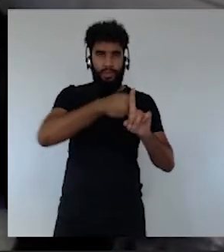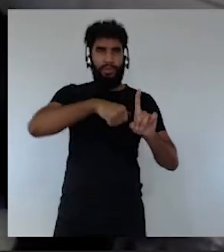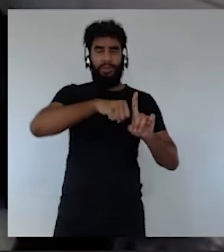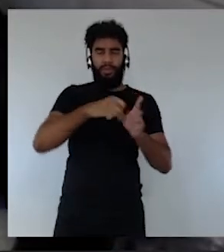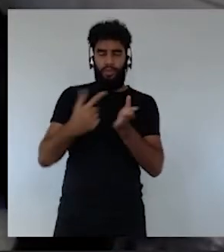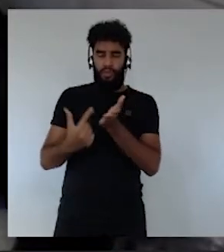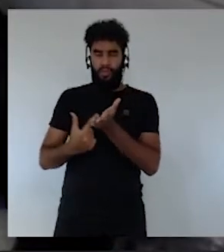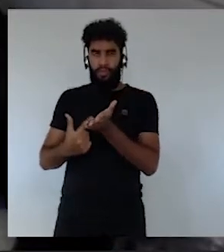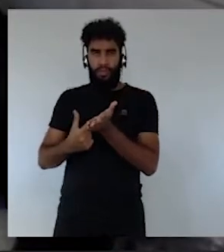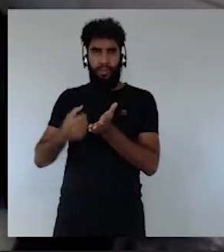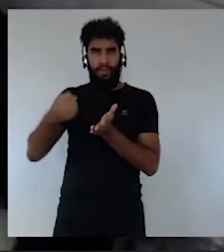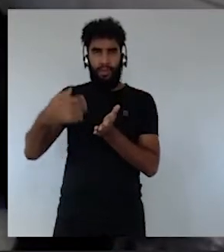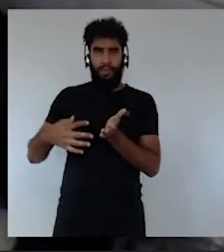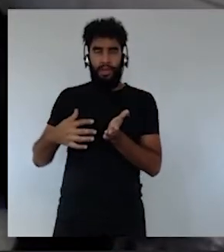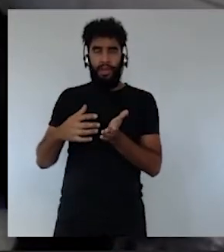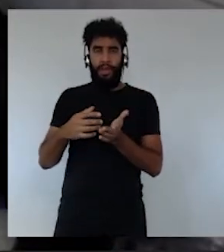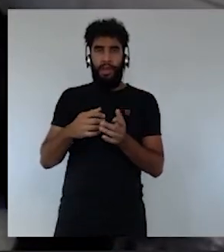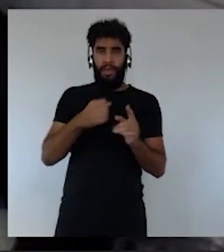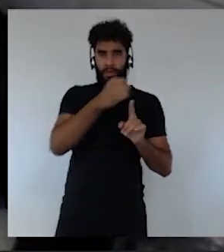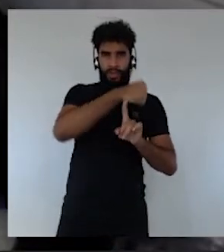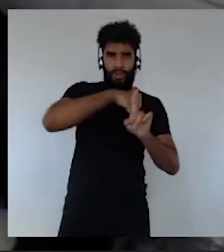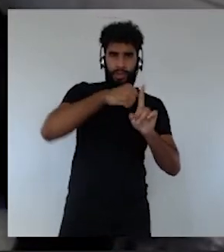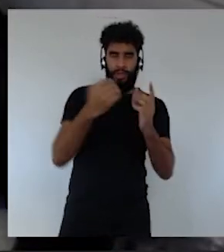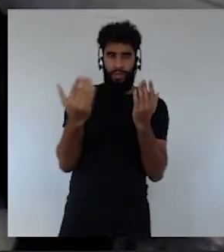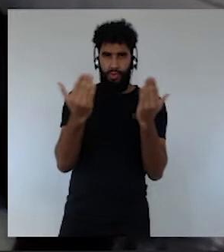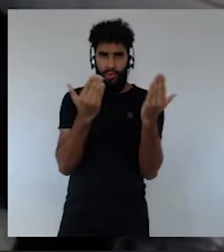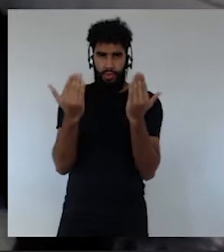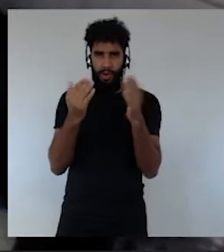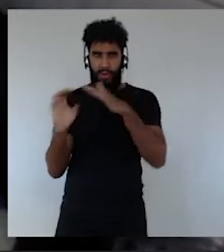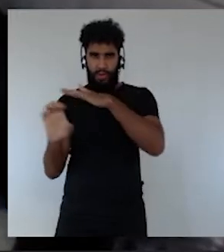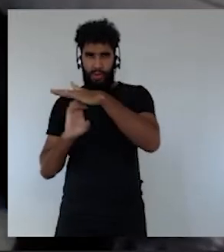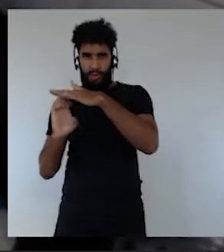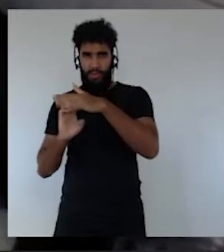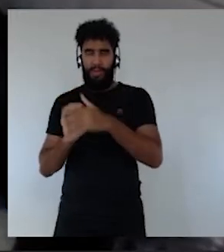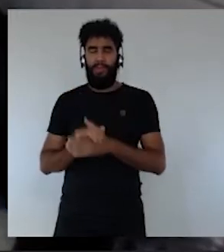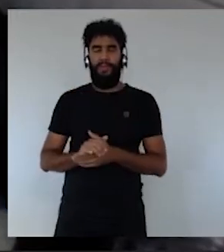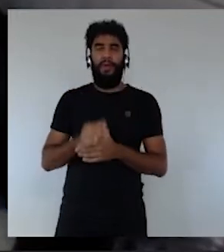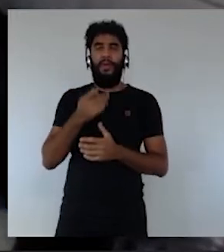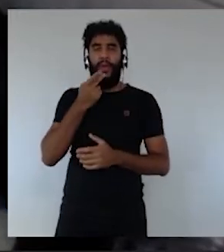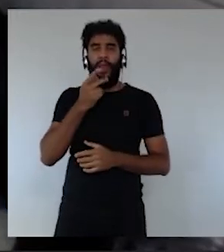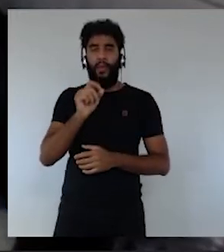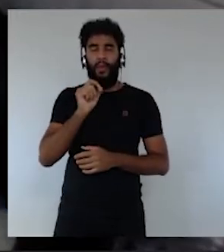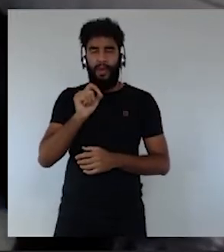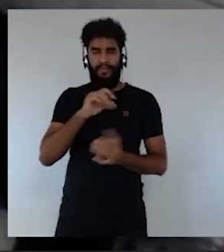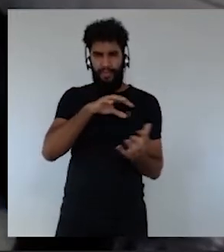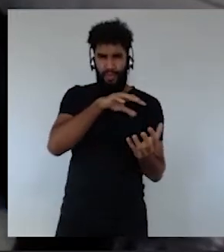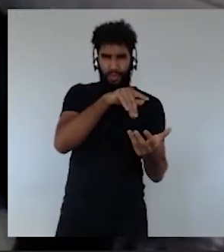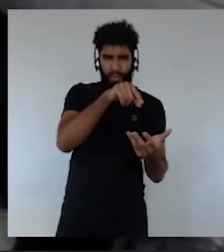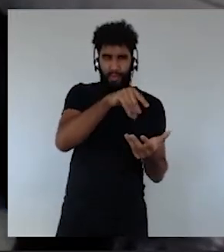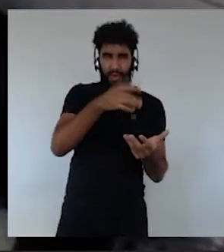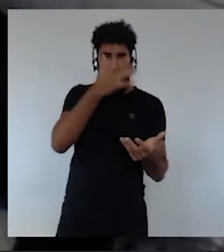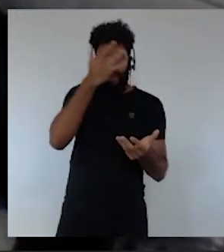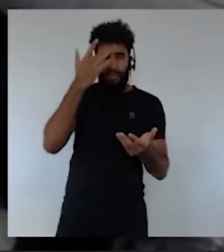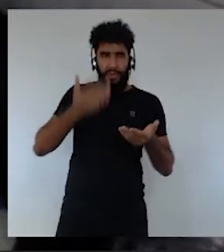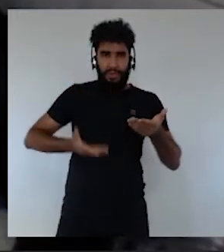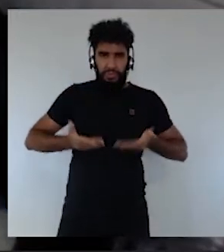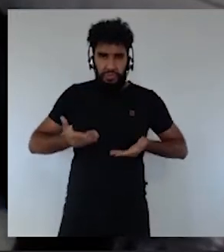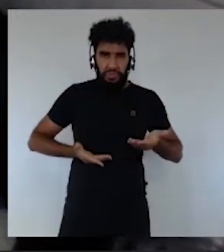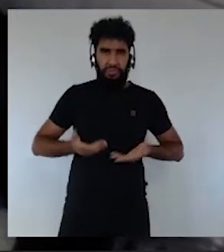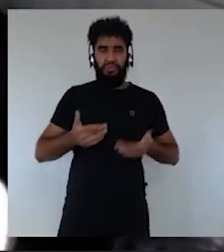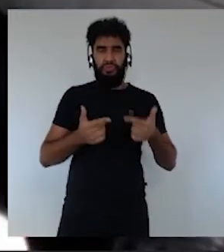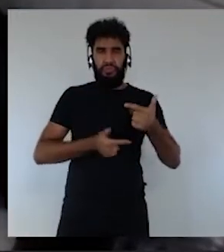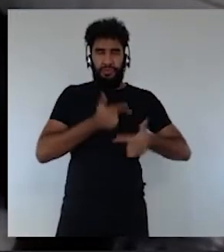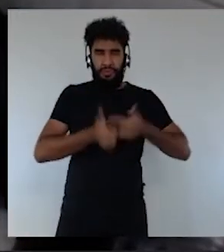é uma sociedade, traçando um paralelo com a Peugeot, e ele diz, todos os empregados do mundo, todos os funcionários, todos os carros